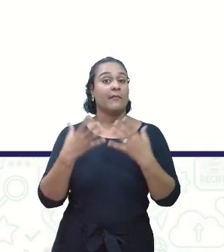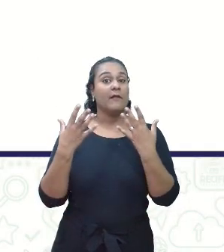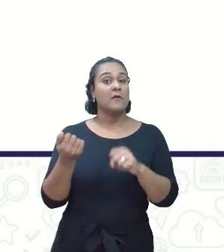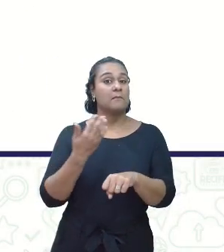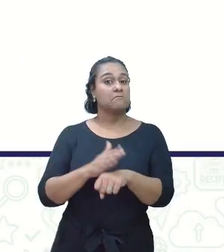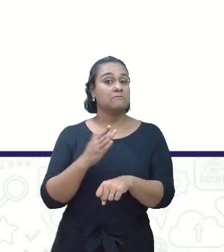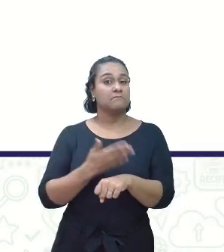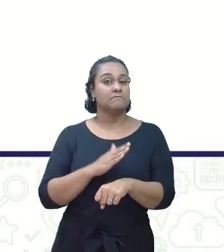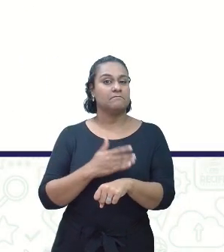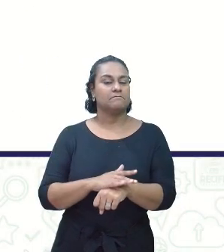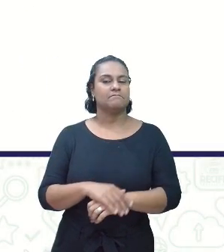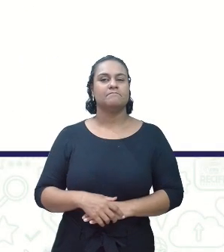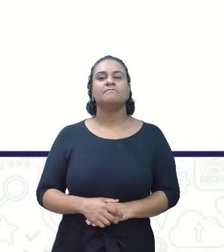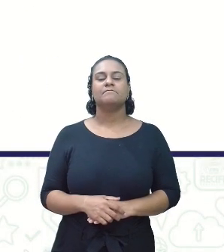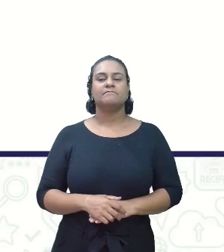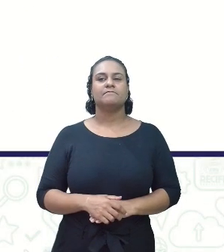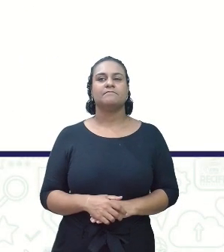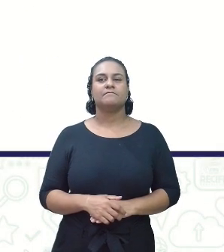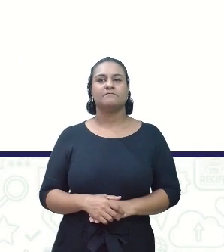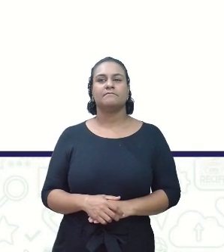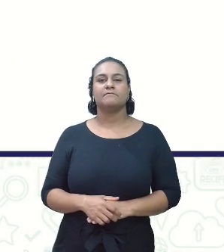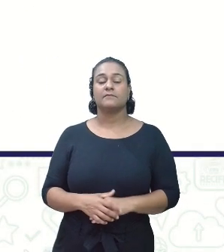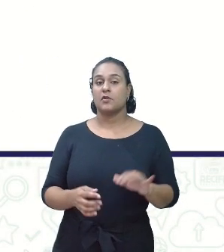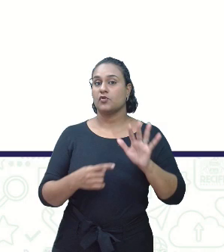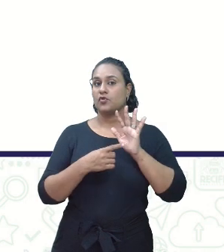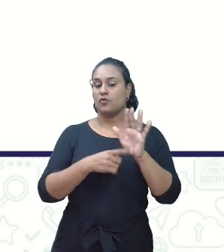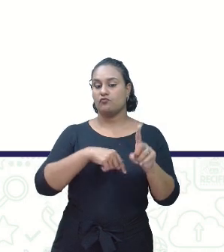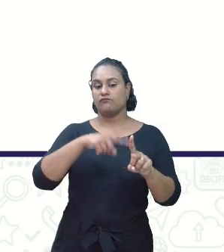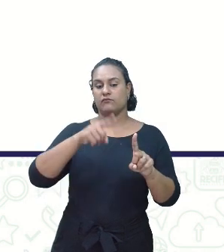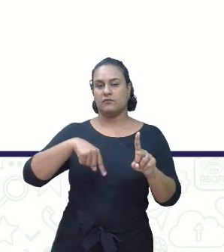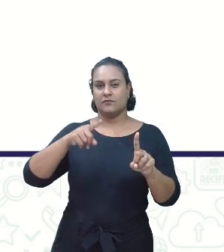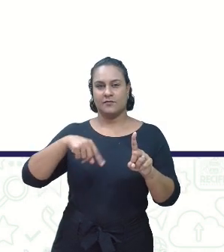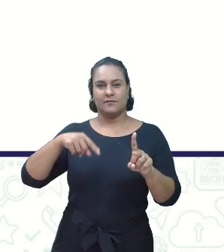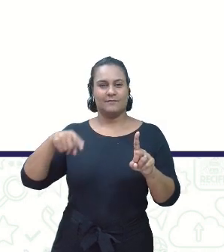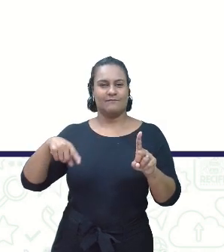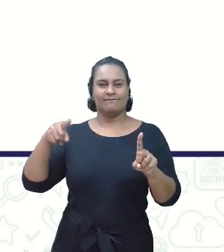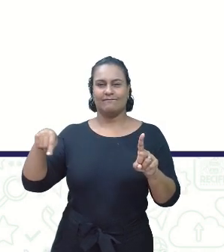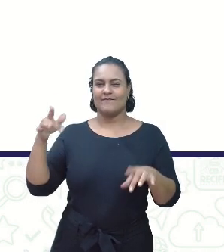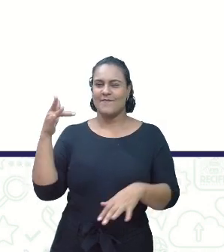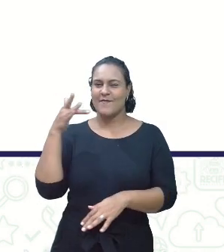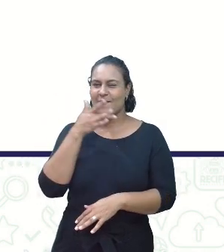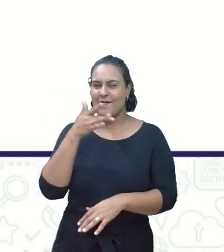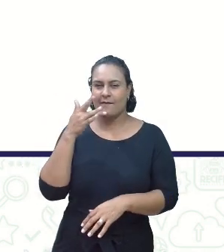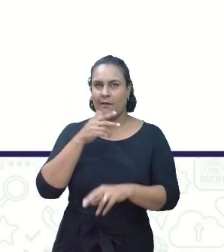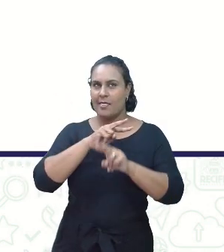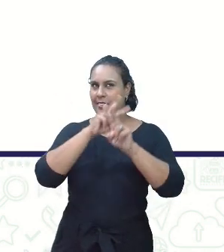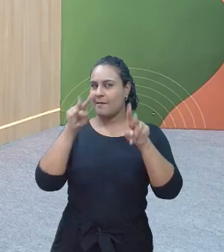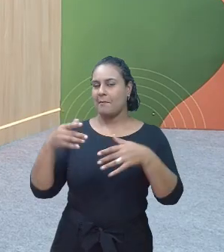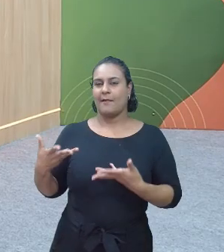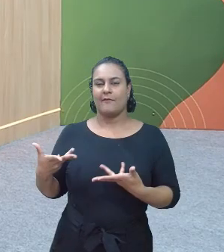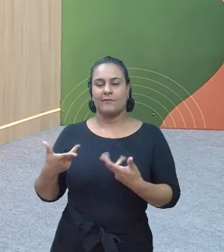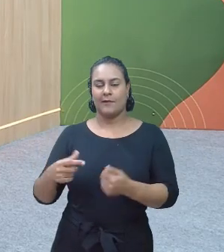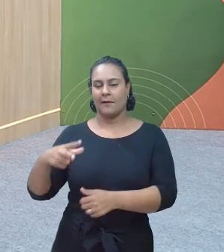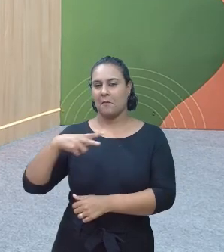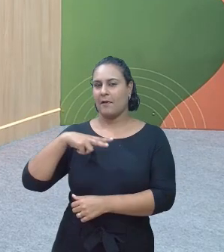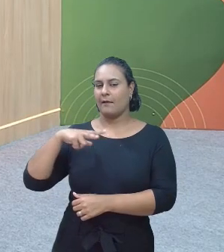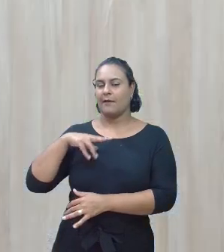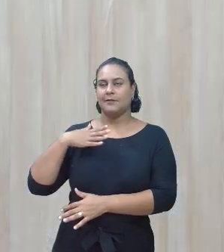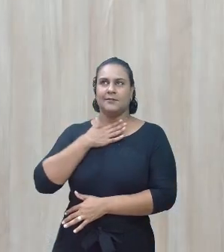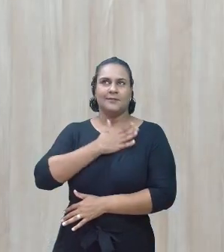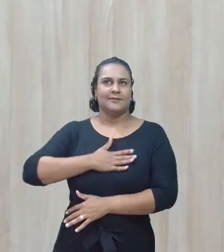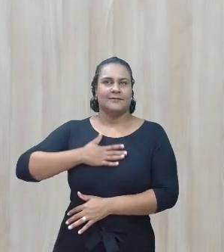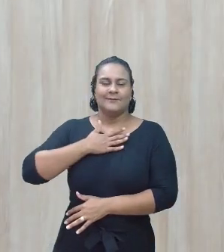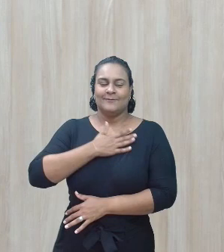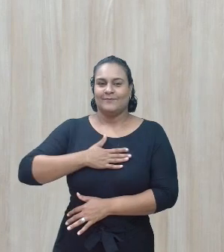Vamos praticar aqui. Trouxe um gráfico bem gostoso, de um tema maravilhoso que eu particularmente adoro,